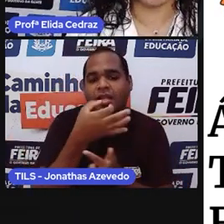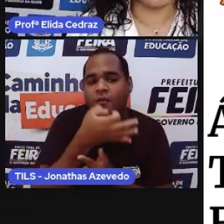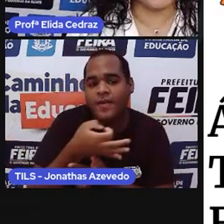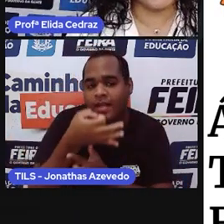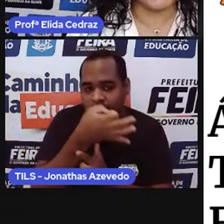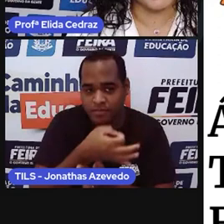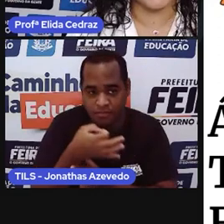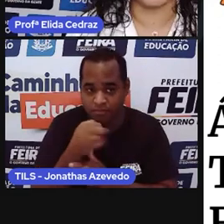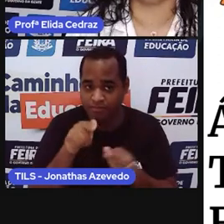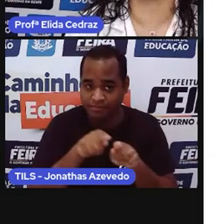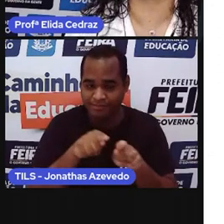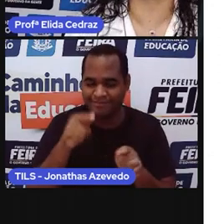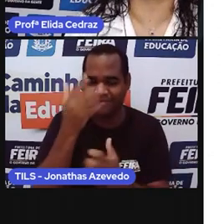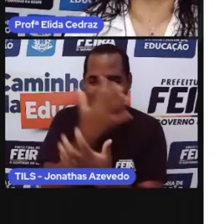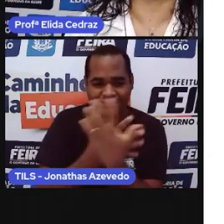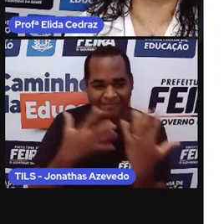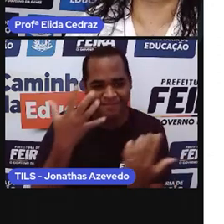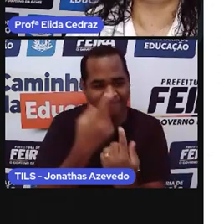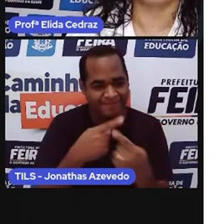e música.